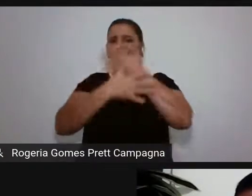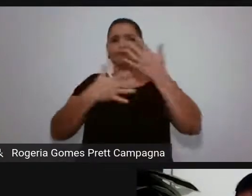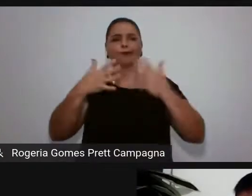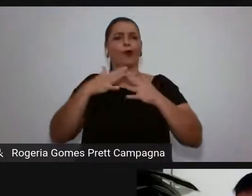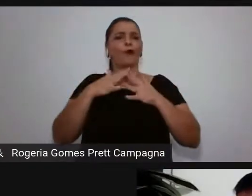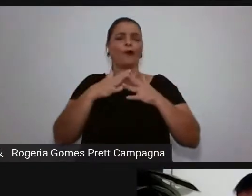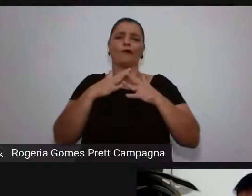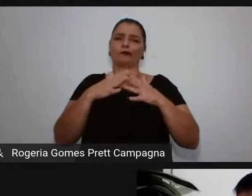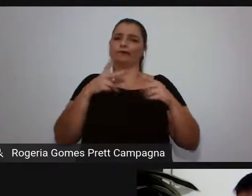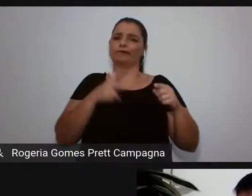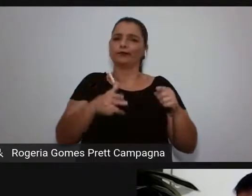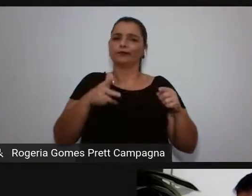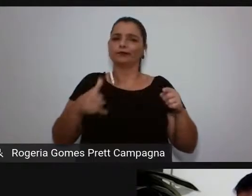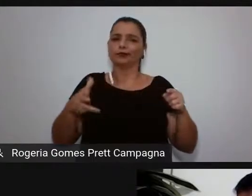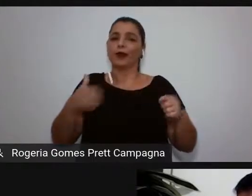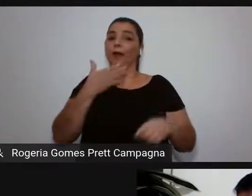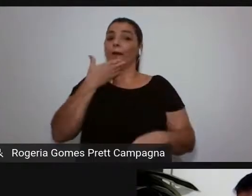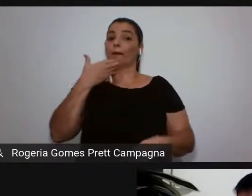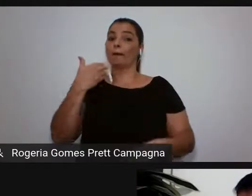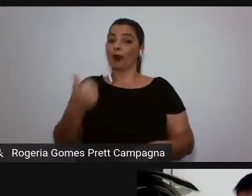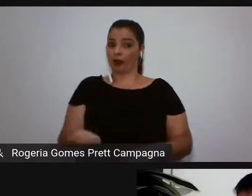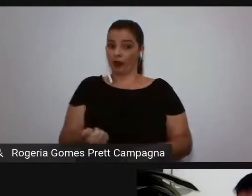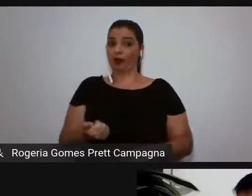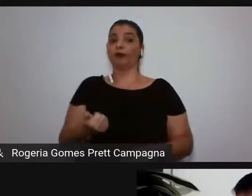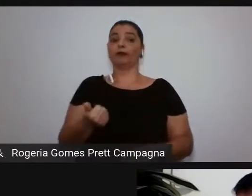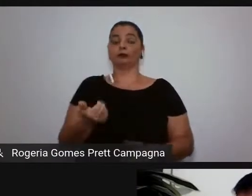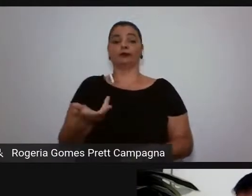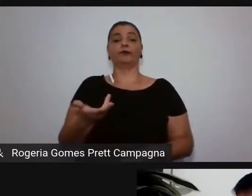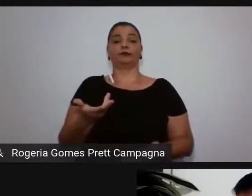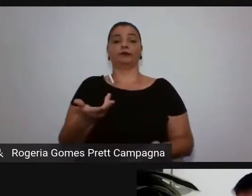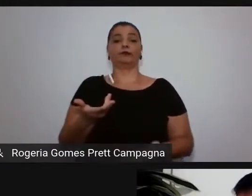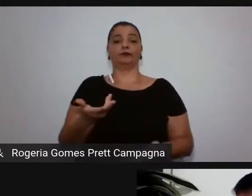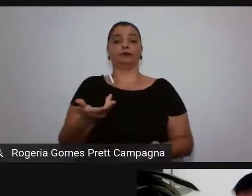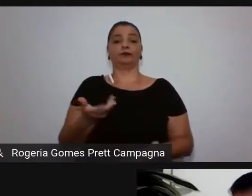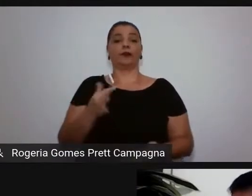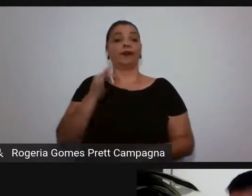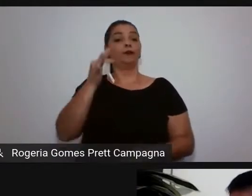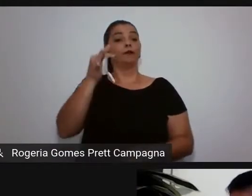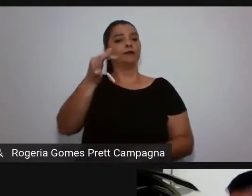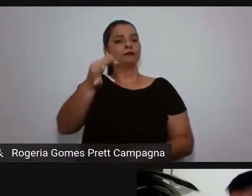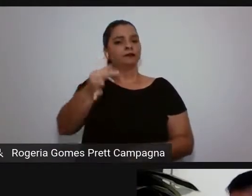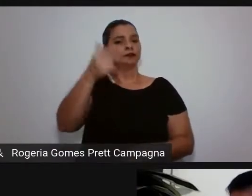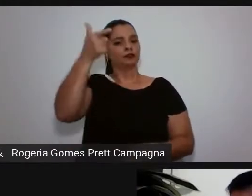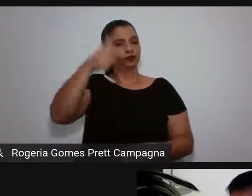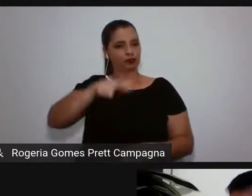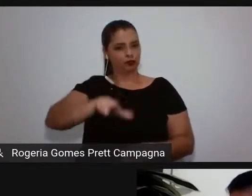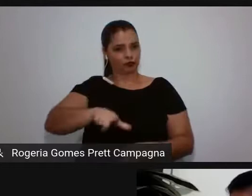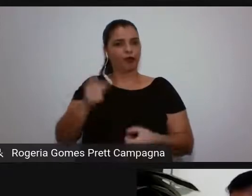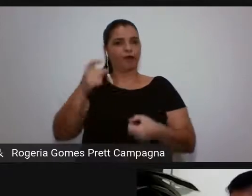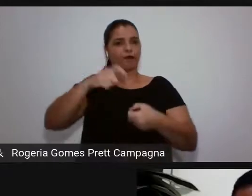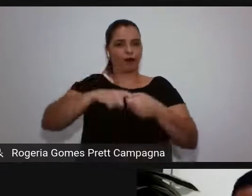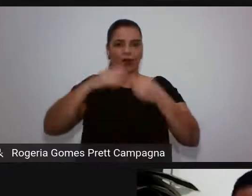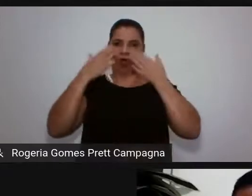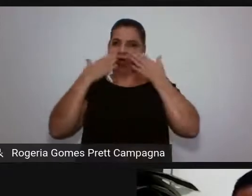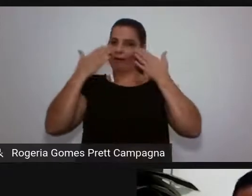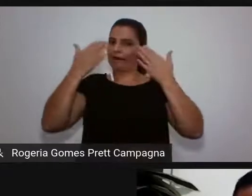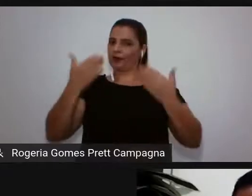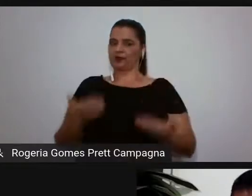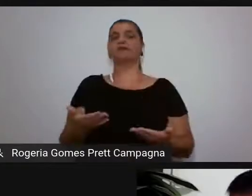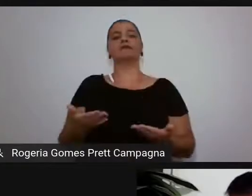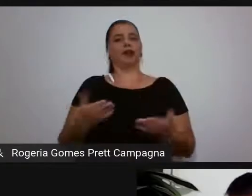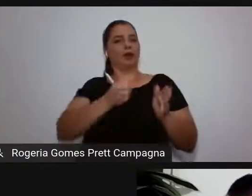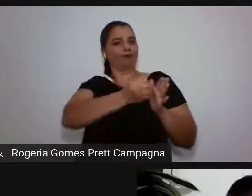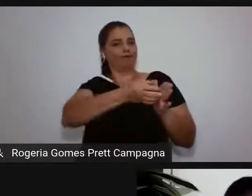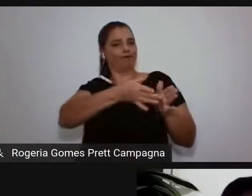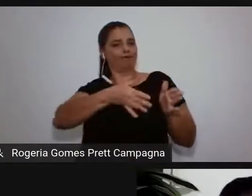Talvez fosse melhor a gente ter você apresentando conosco numa outra oportunidade, que todo mundo pudesse aproveitar e você também